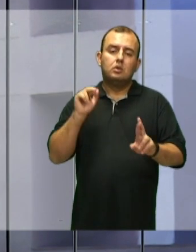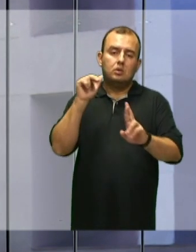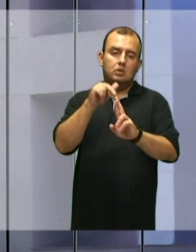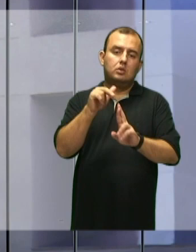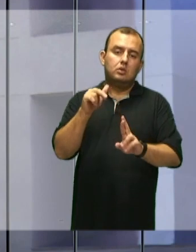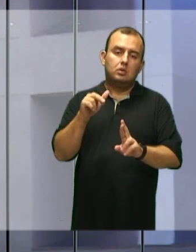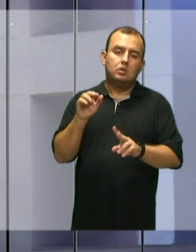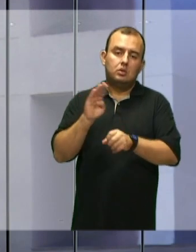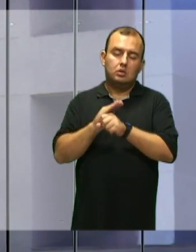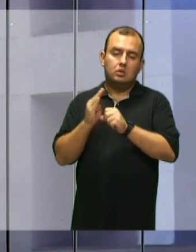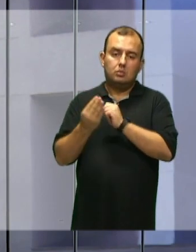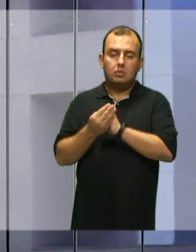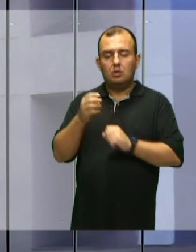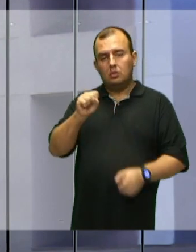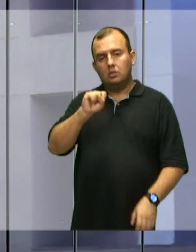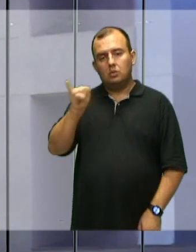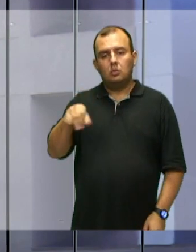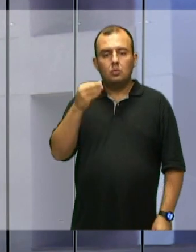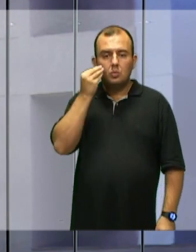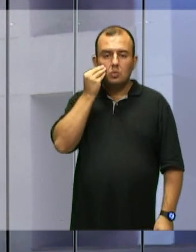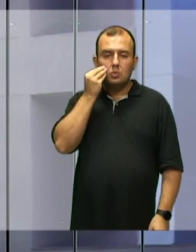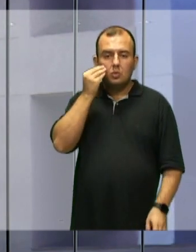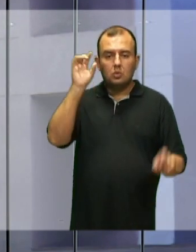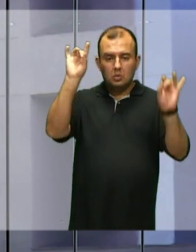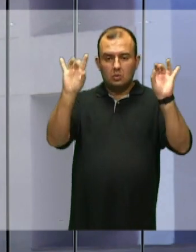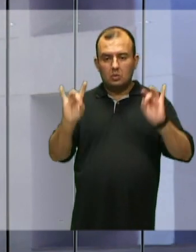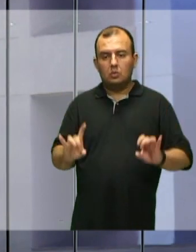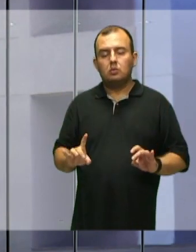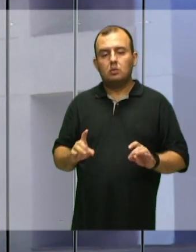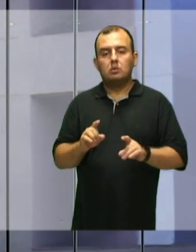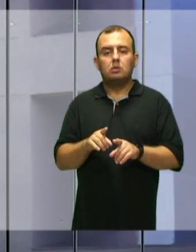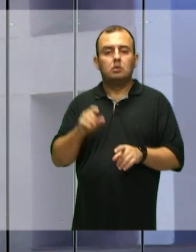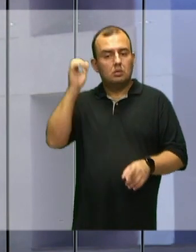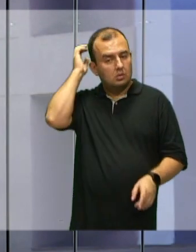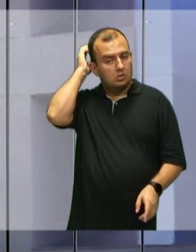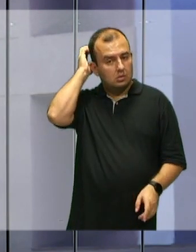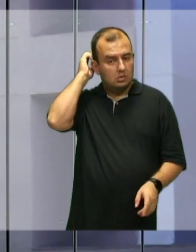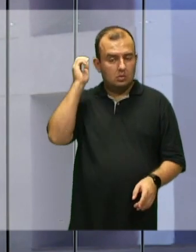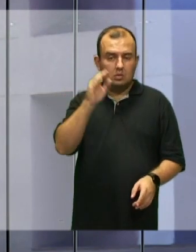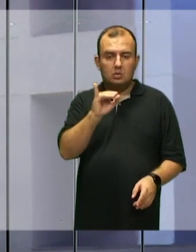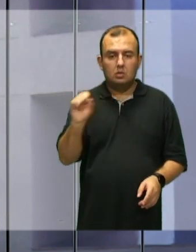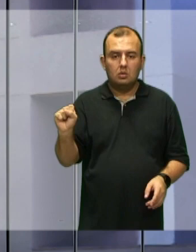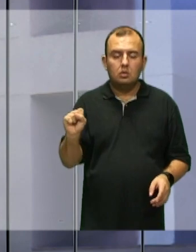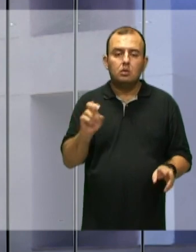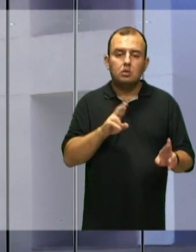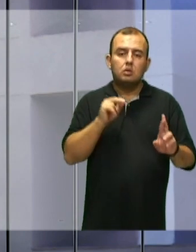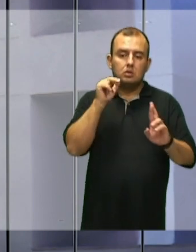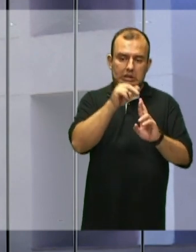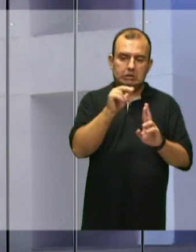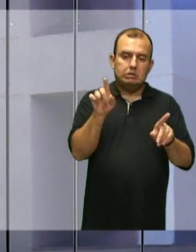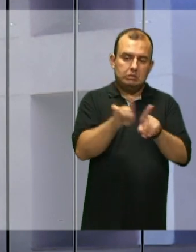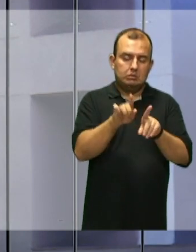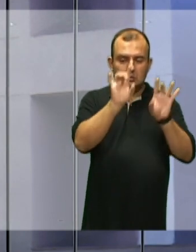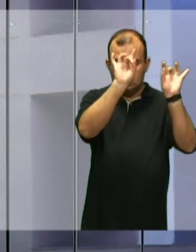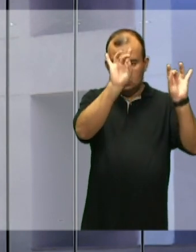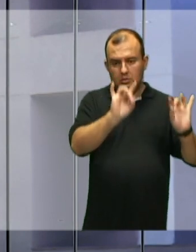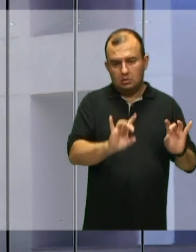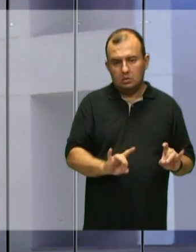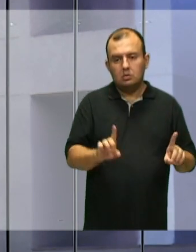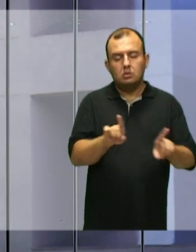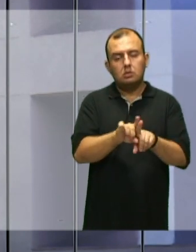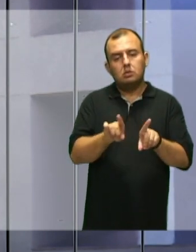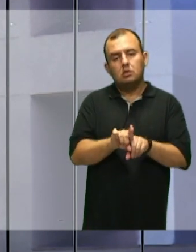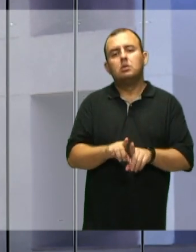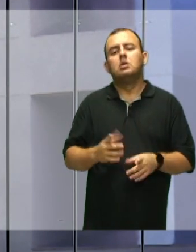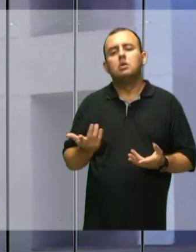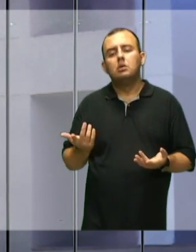no s Judas né que tem muitas especialidades Nós também temos o lá no SIS também ess referências especialidades Mas claro que